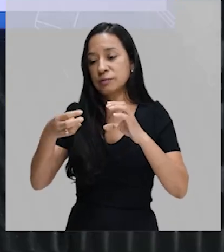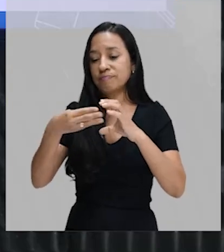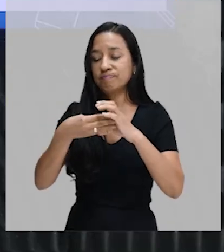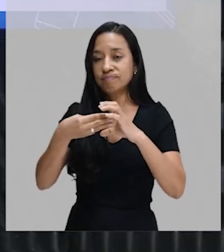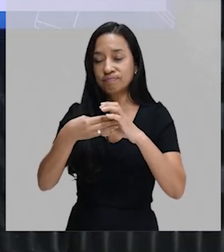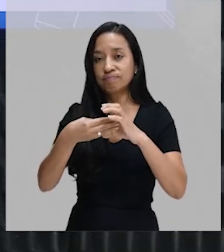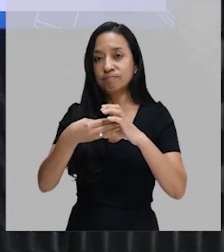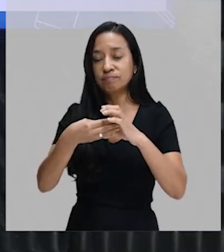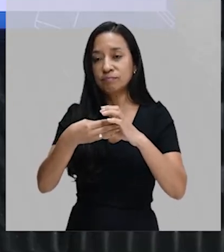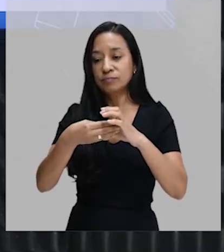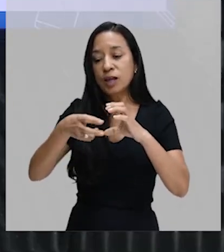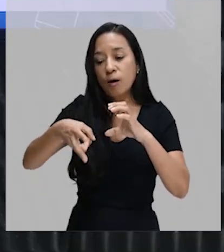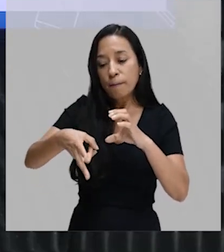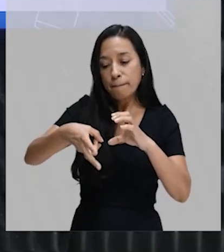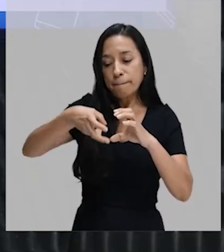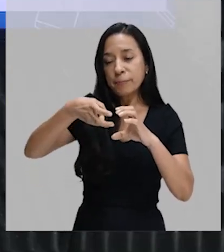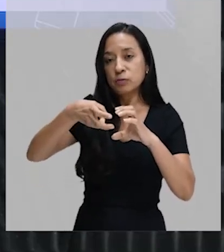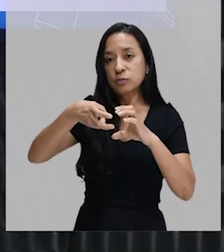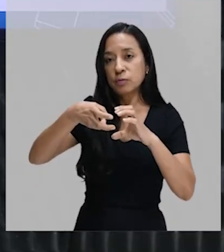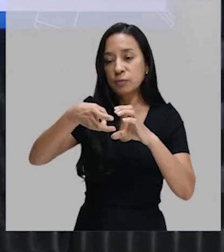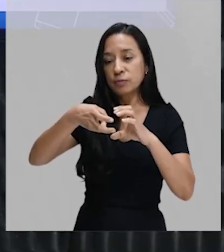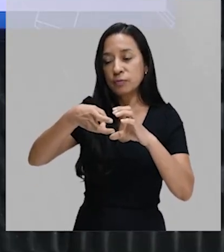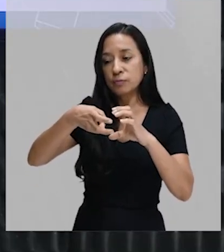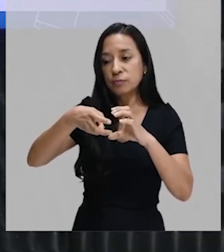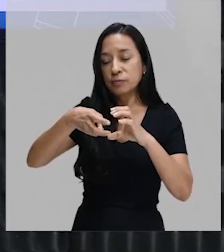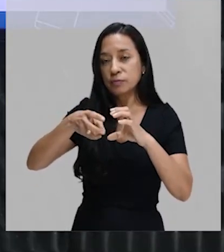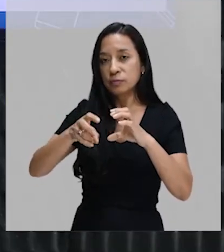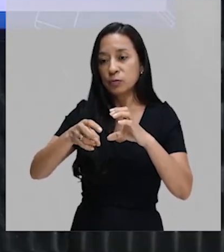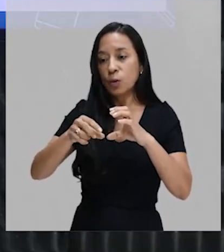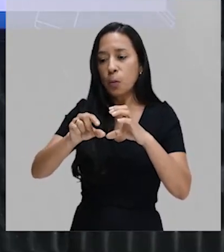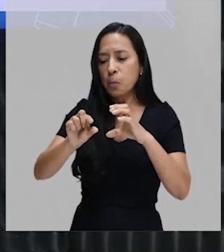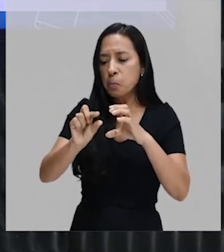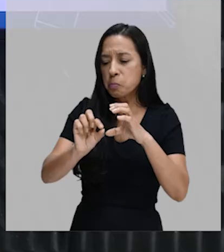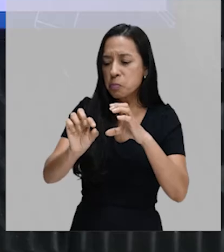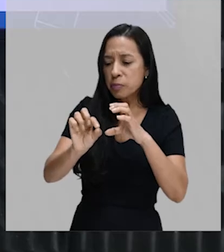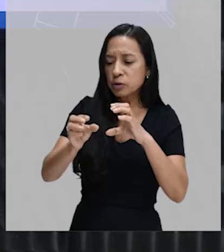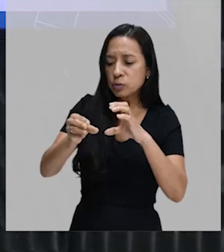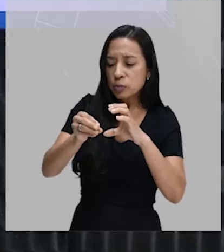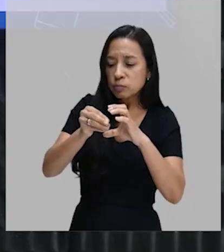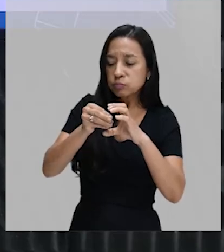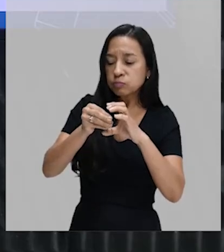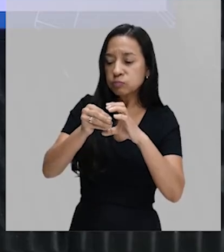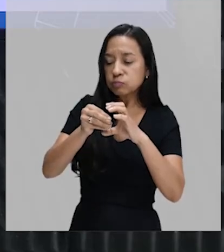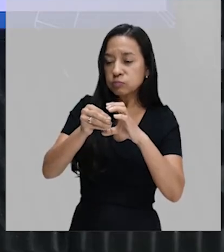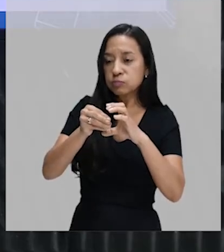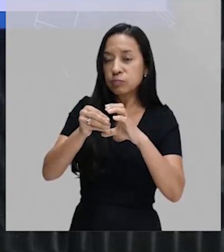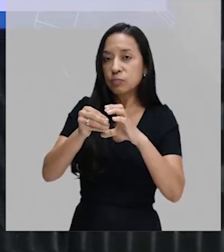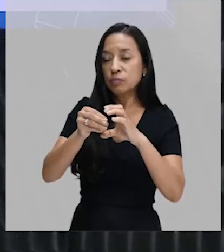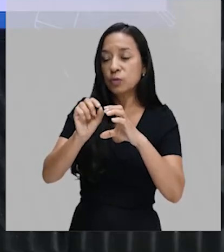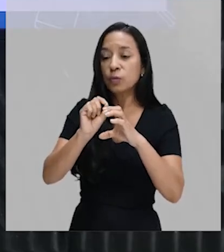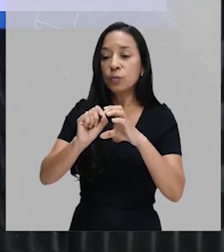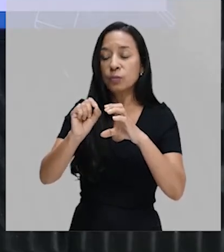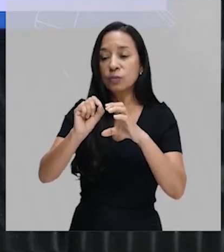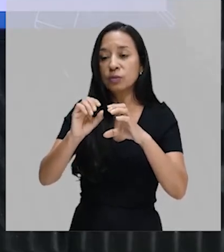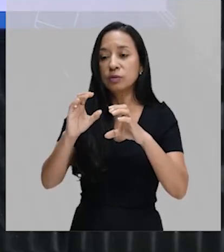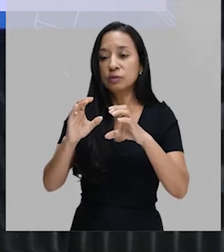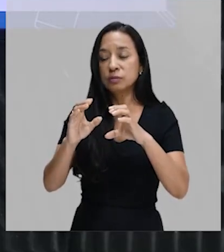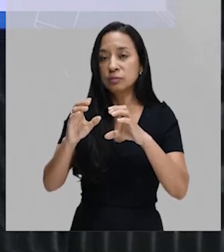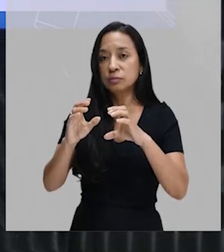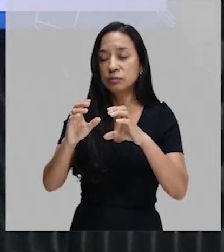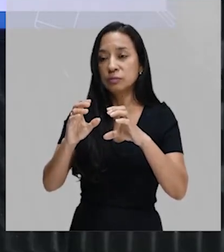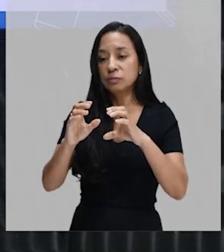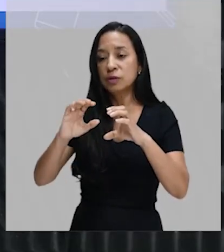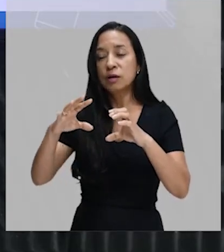ela absorve uma partícula de fora, né, que é uma partícula externa, aí ela vai fazer a